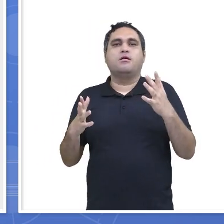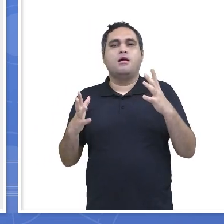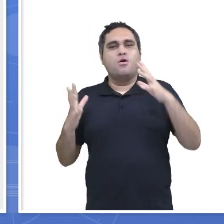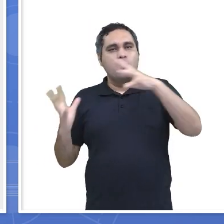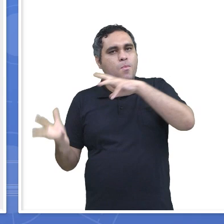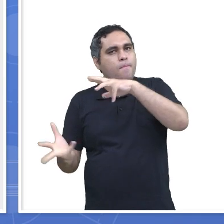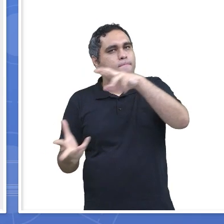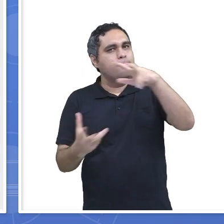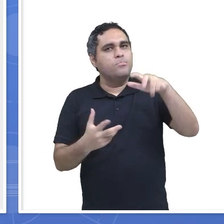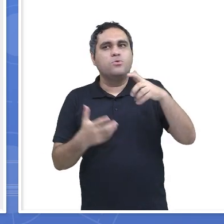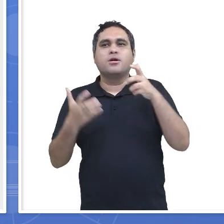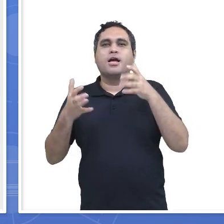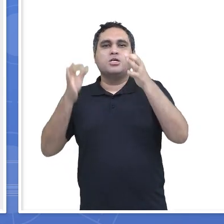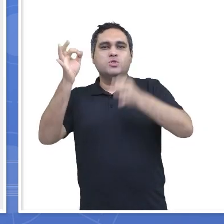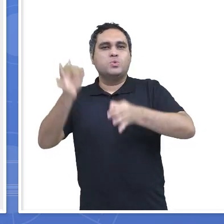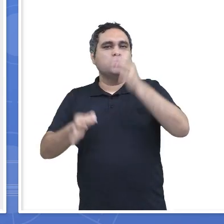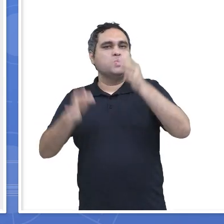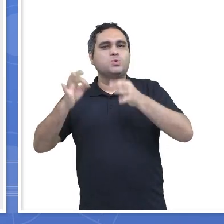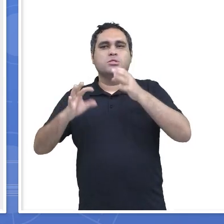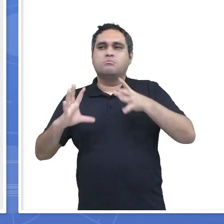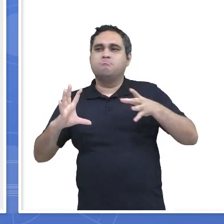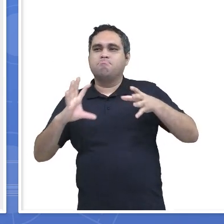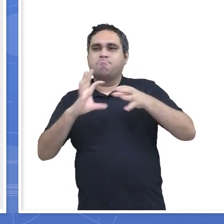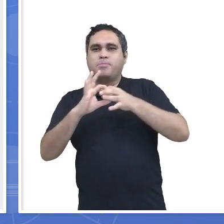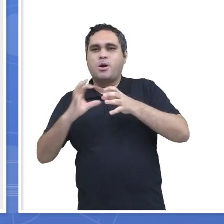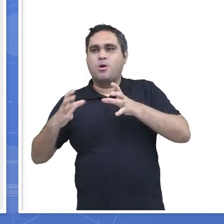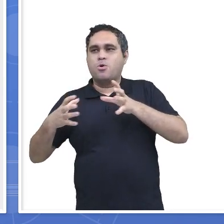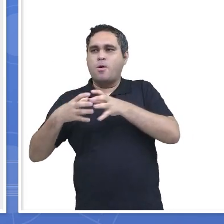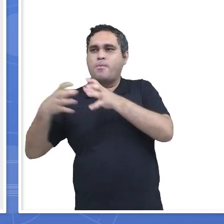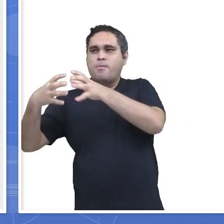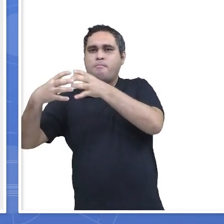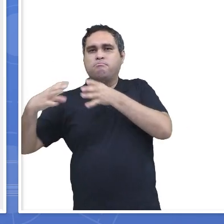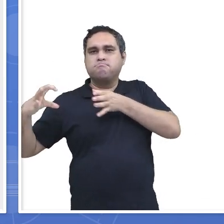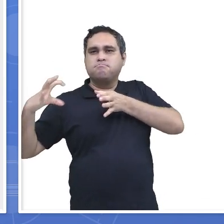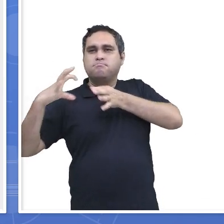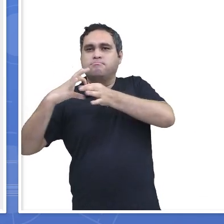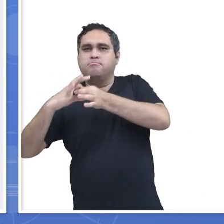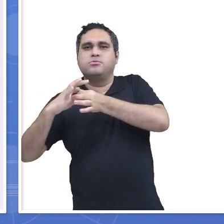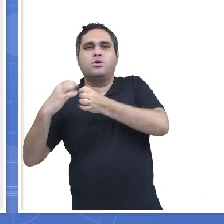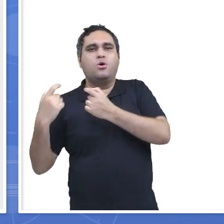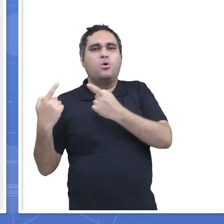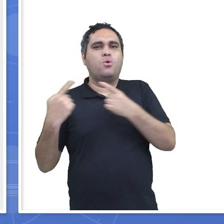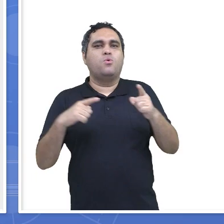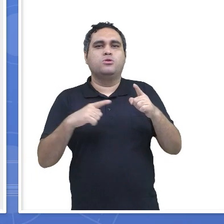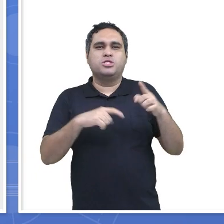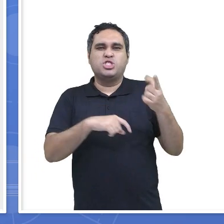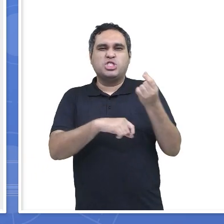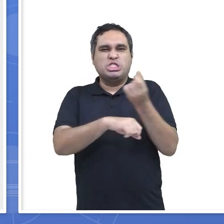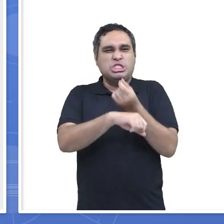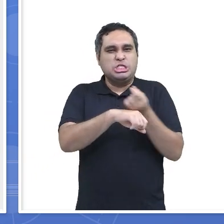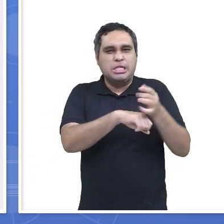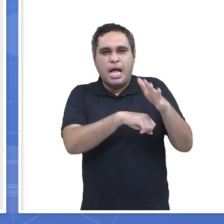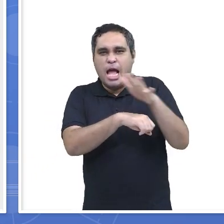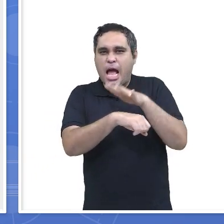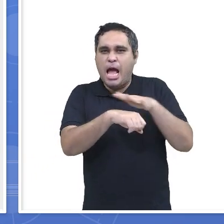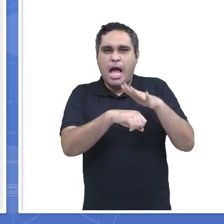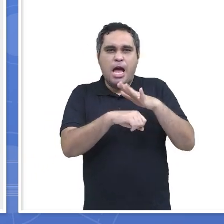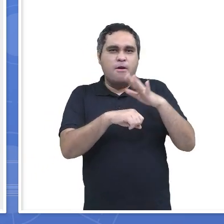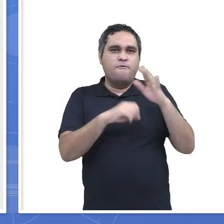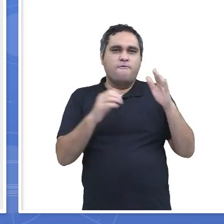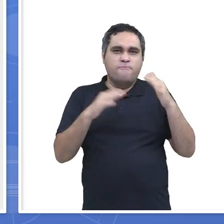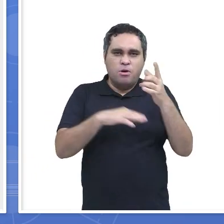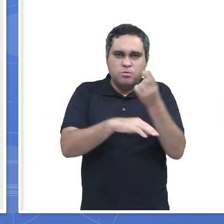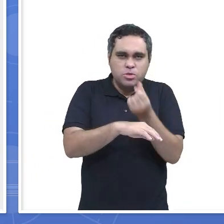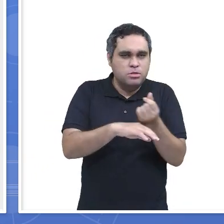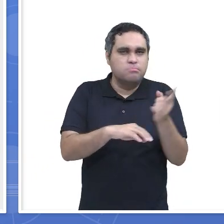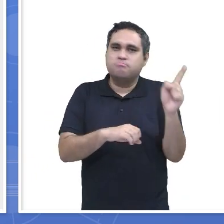vão se juntando, vão se unindo, como, por exemplo, o Fórum Social Mundial, que é um movimento que começou pequeno, mas hoje